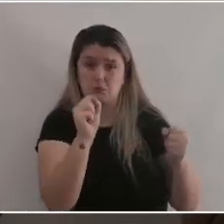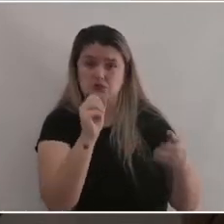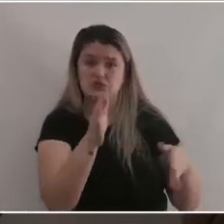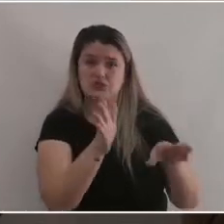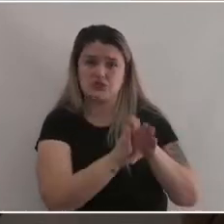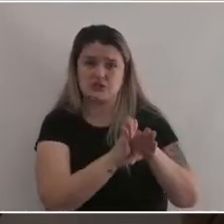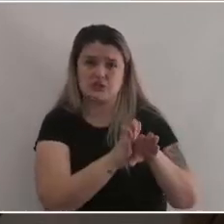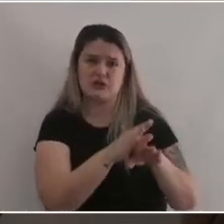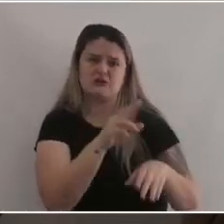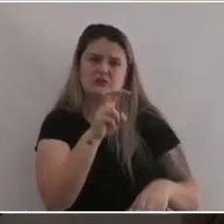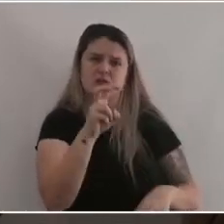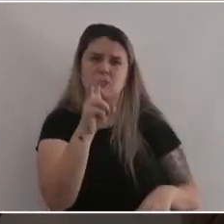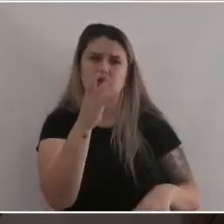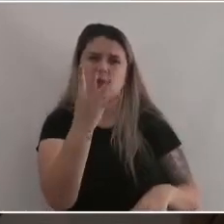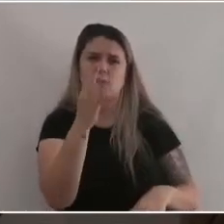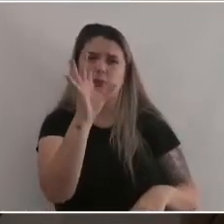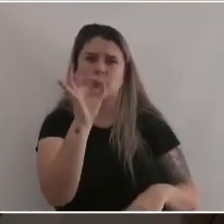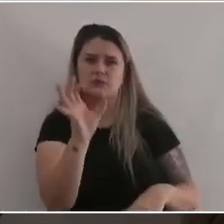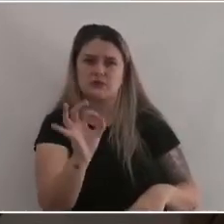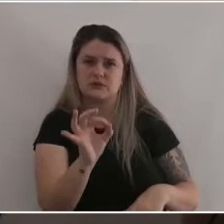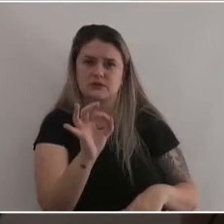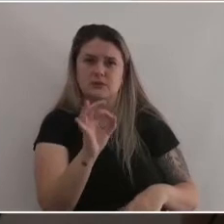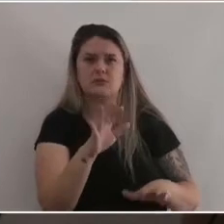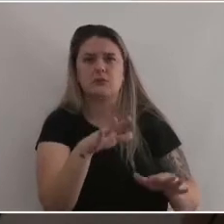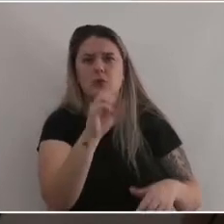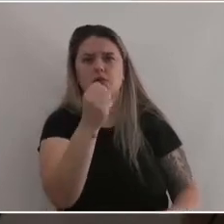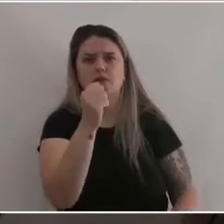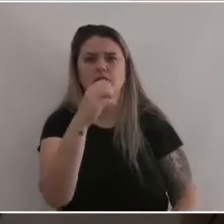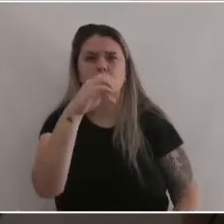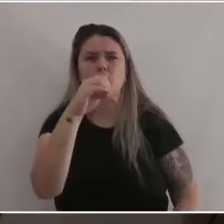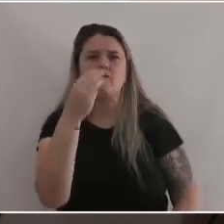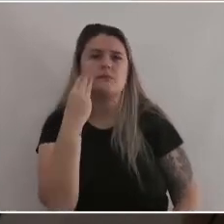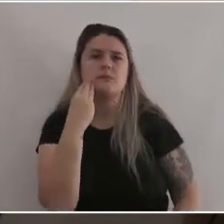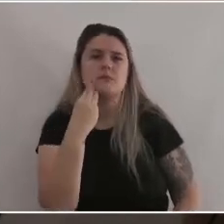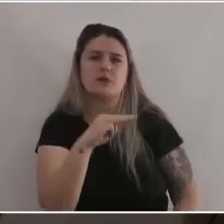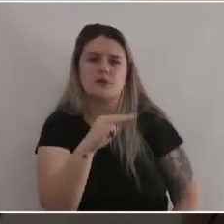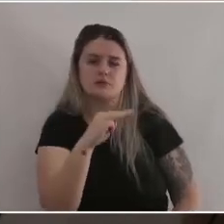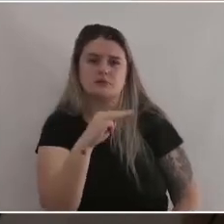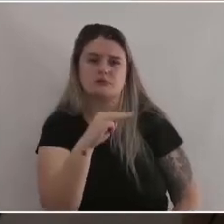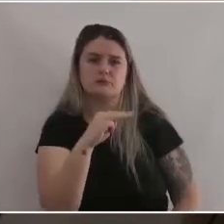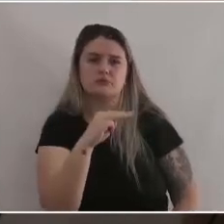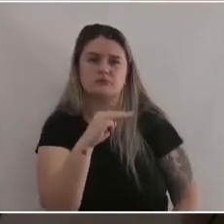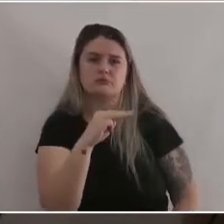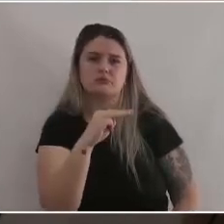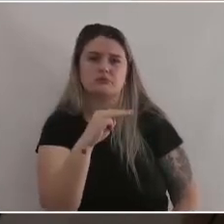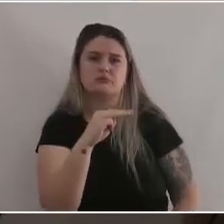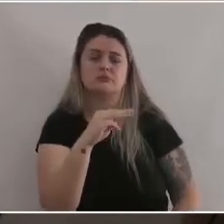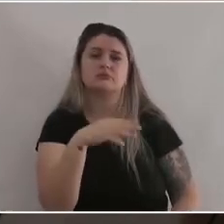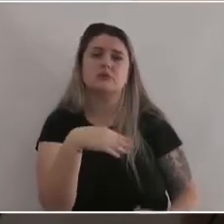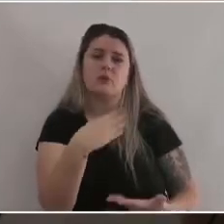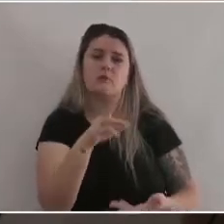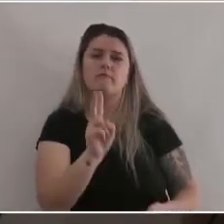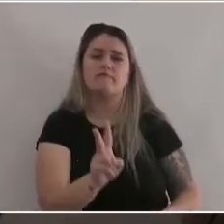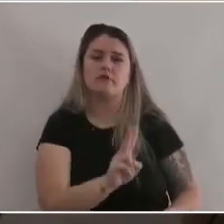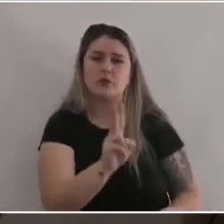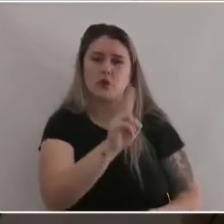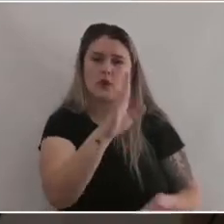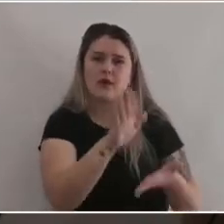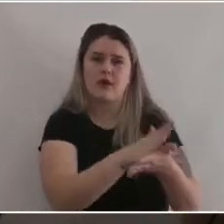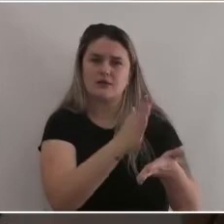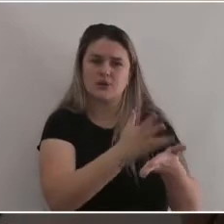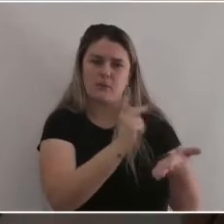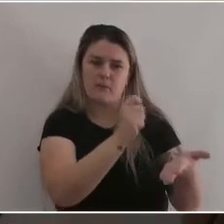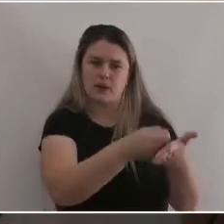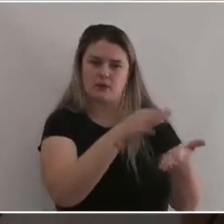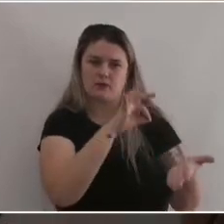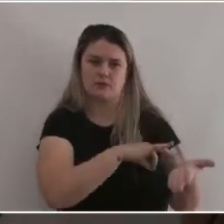aos 54%, seria R$ 89.830.000 reais. Porém, o valor gasto com folha de